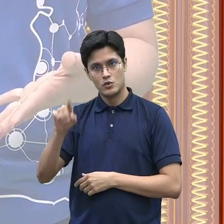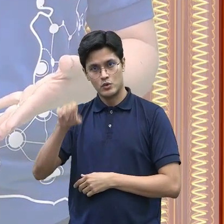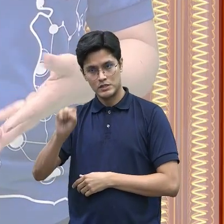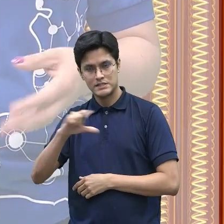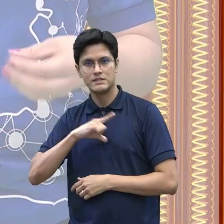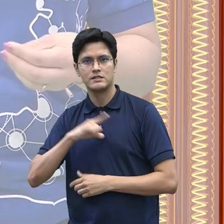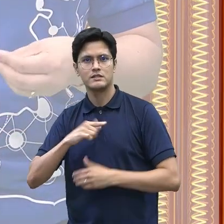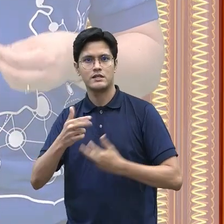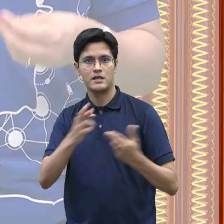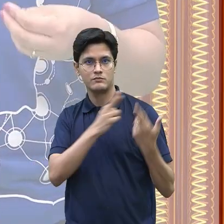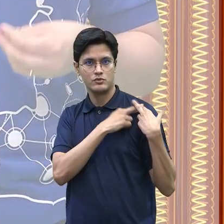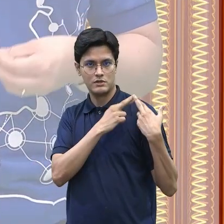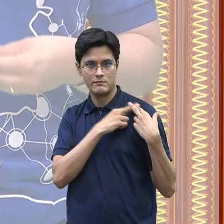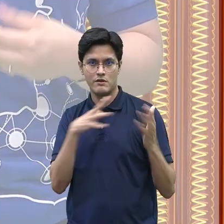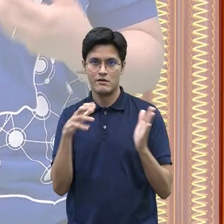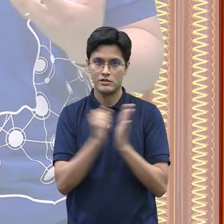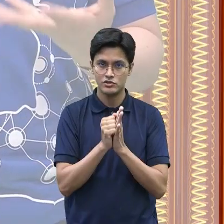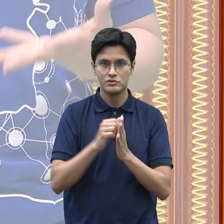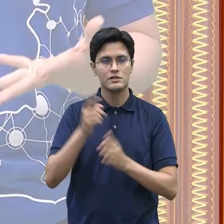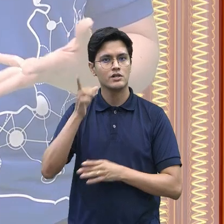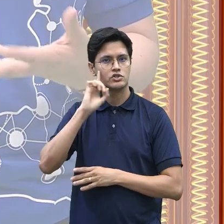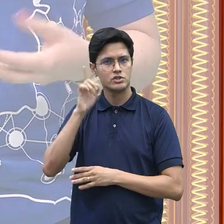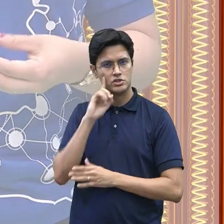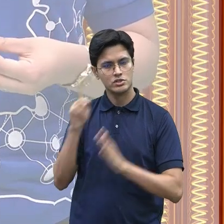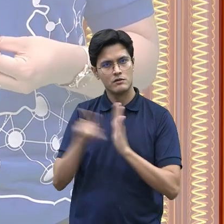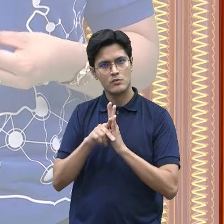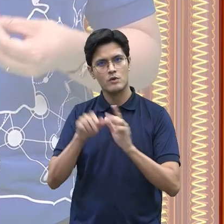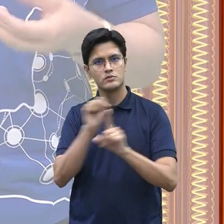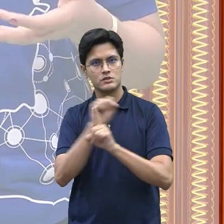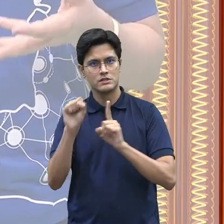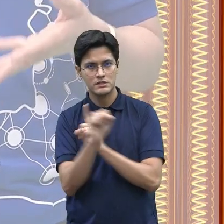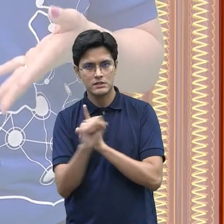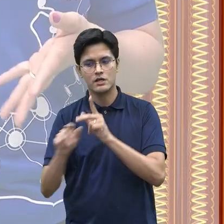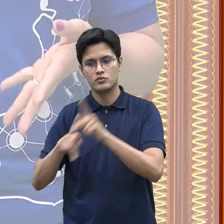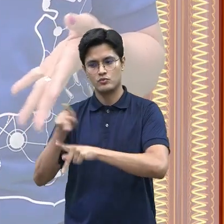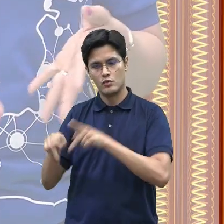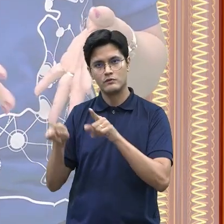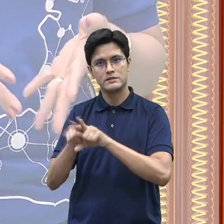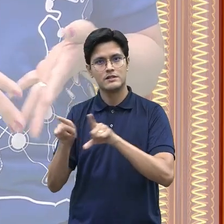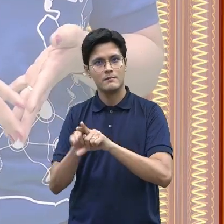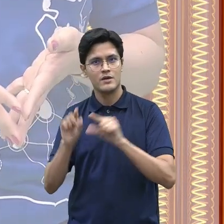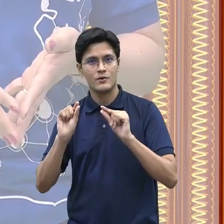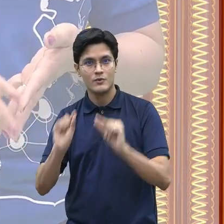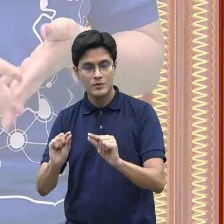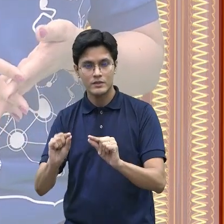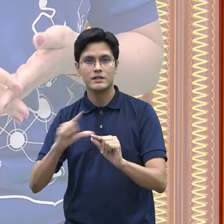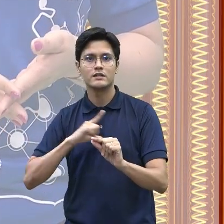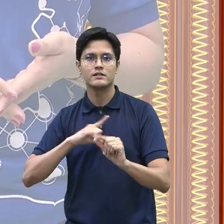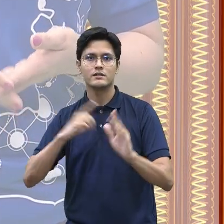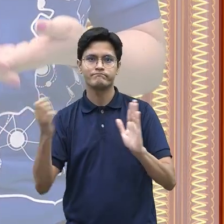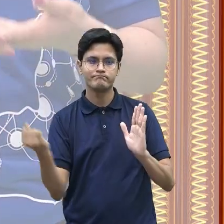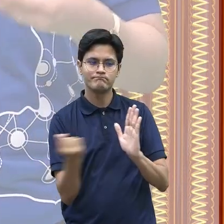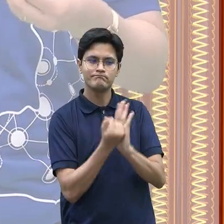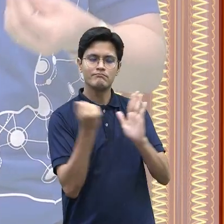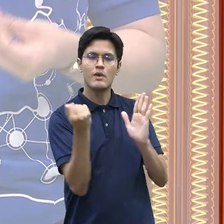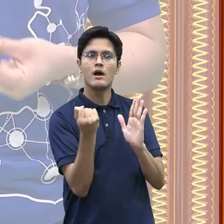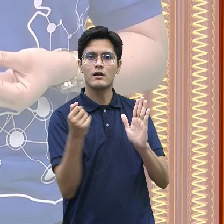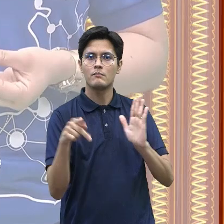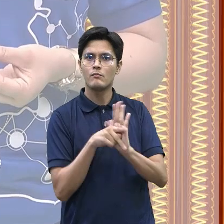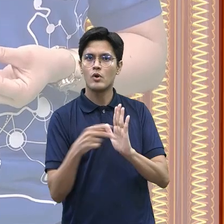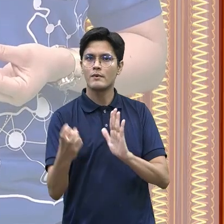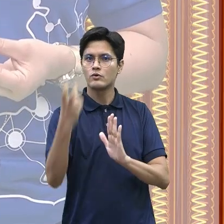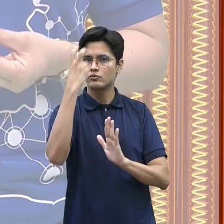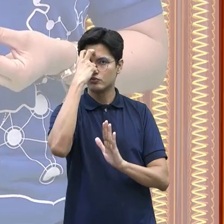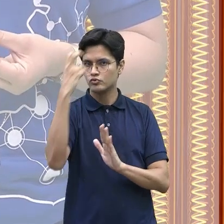da sociedade, o cotidiano daquele povo e também marcava ali a sua cultura através dessa